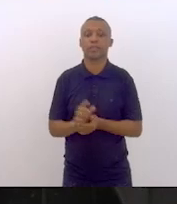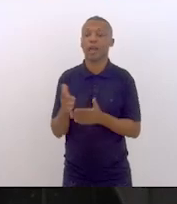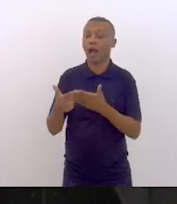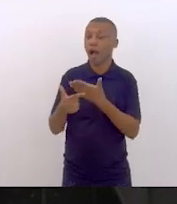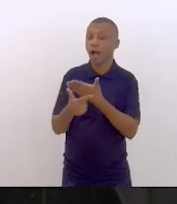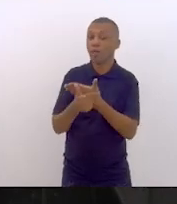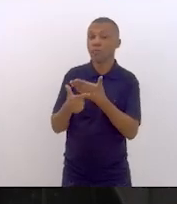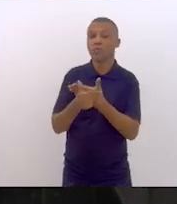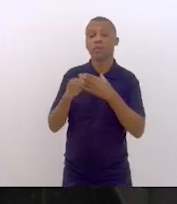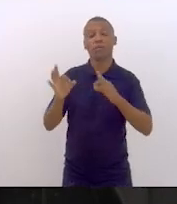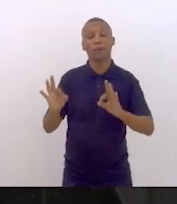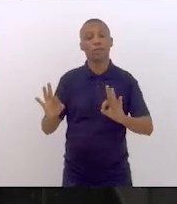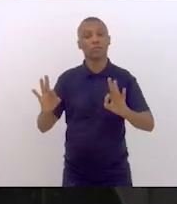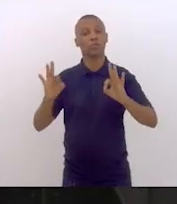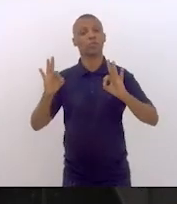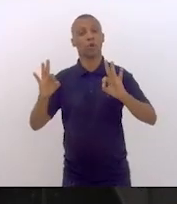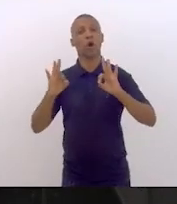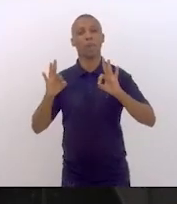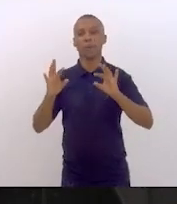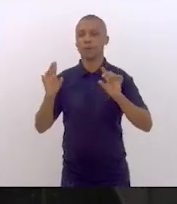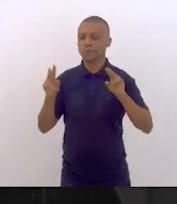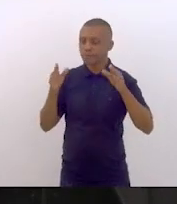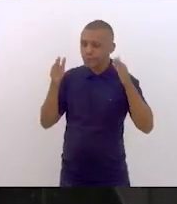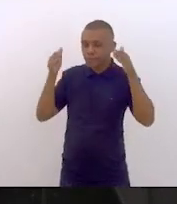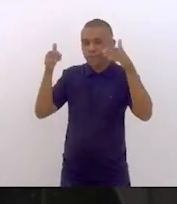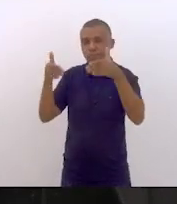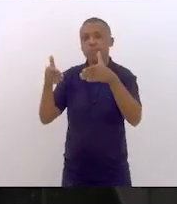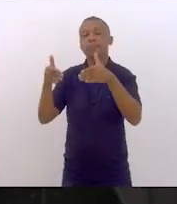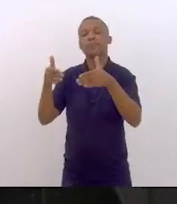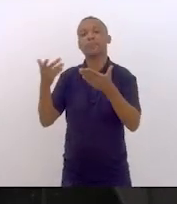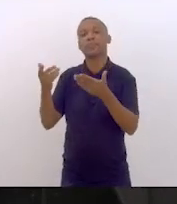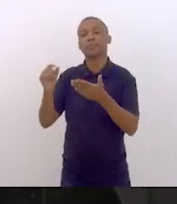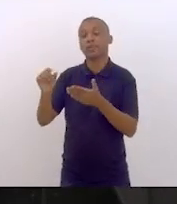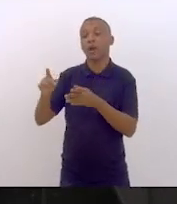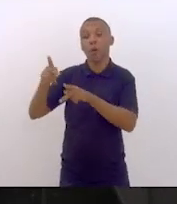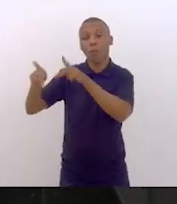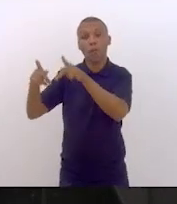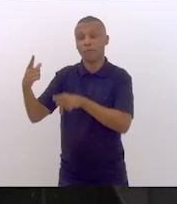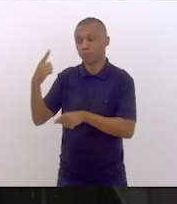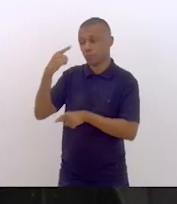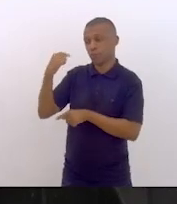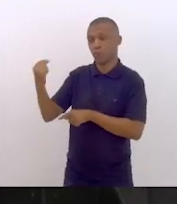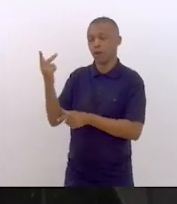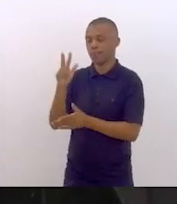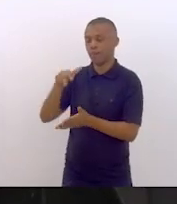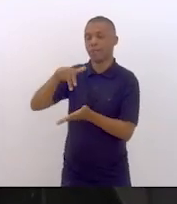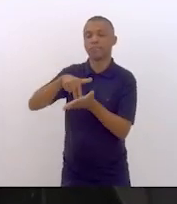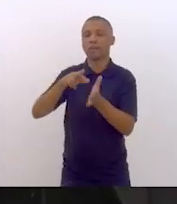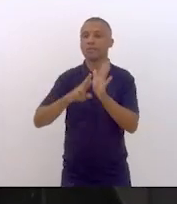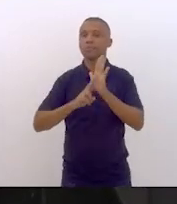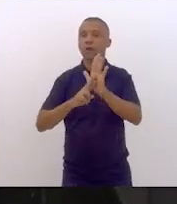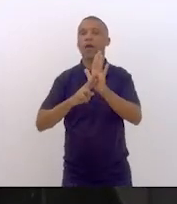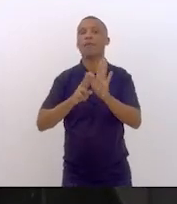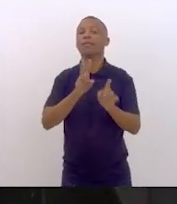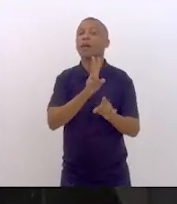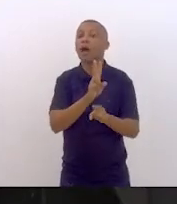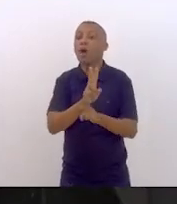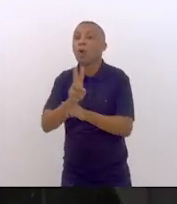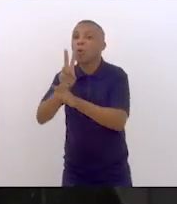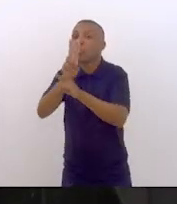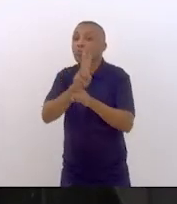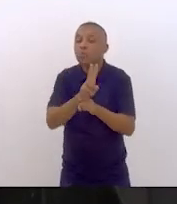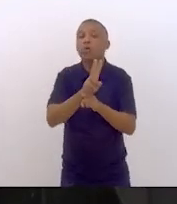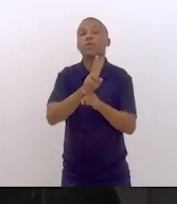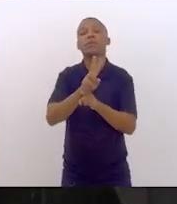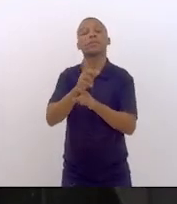funções em função da delegação que o povo nos faz é fazer o controle externo da administração